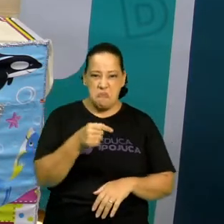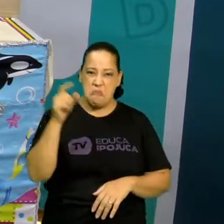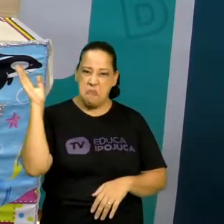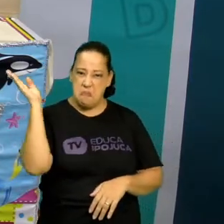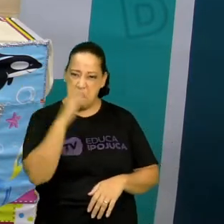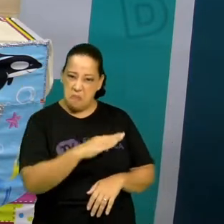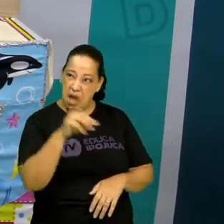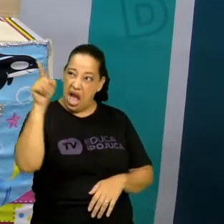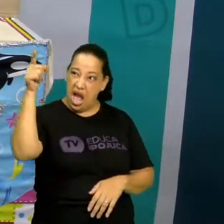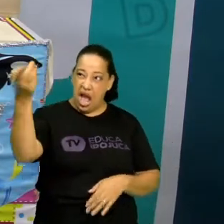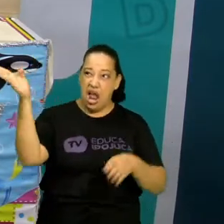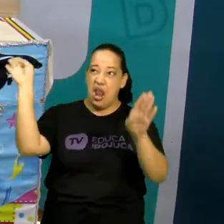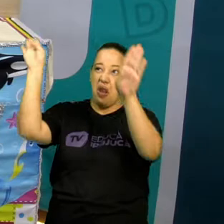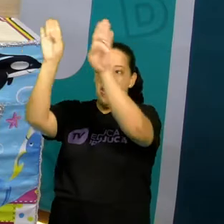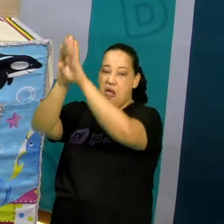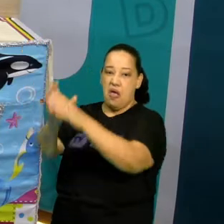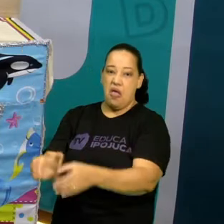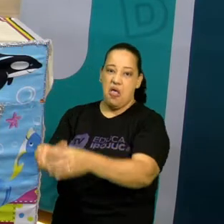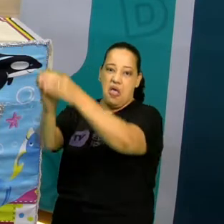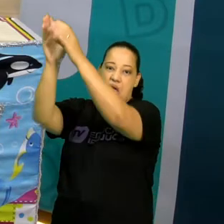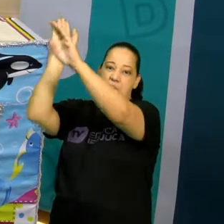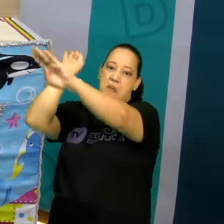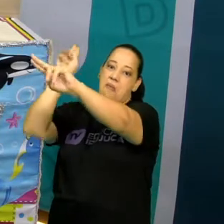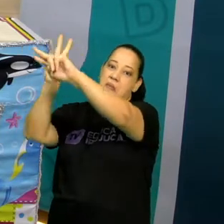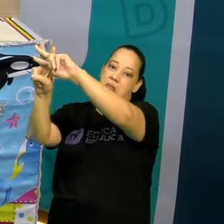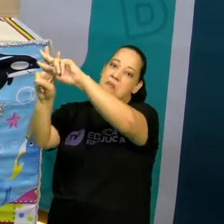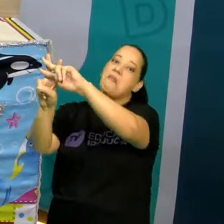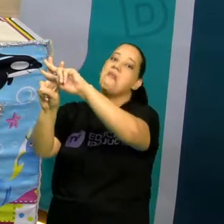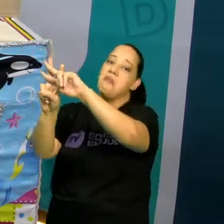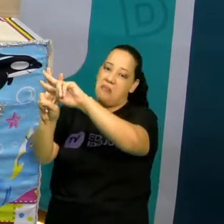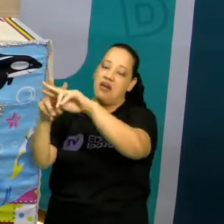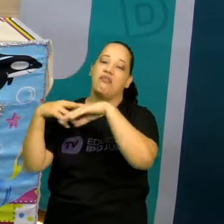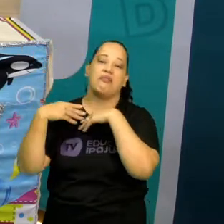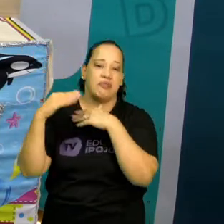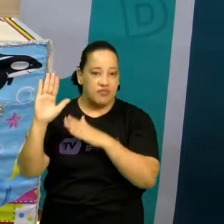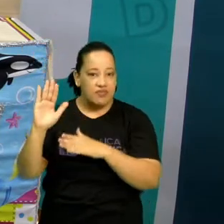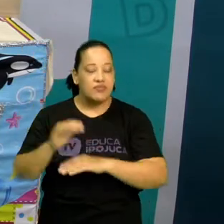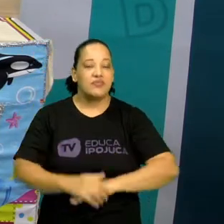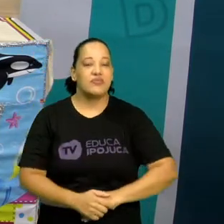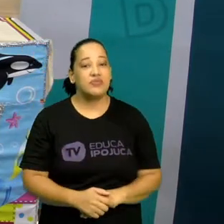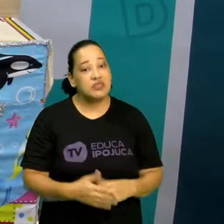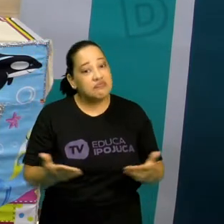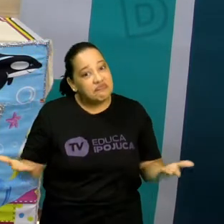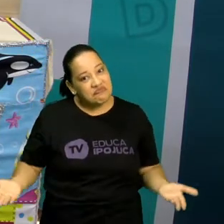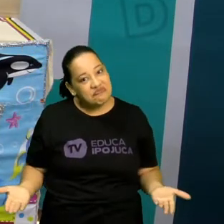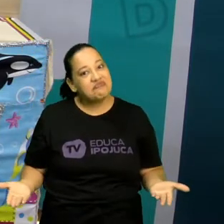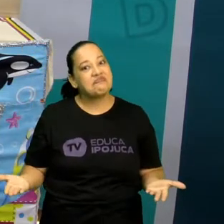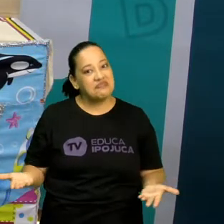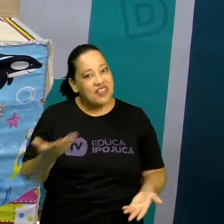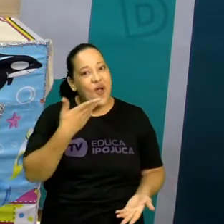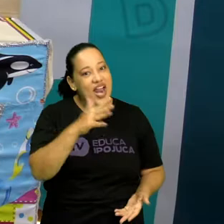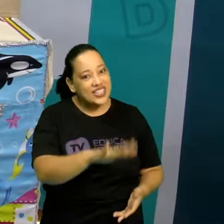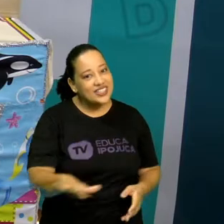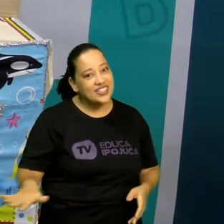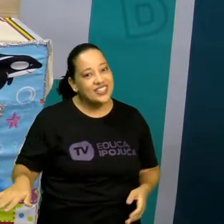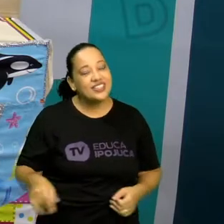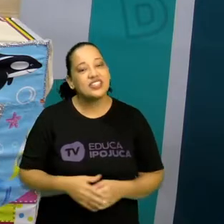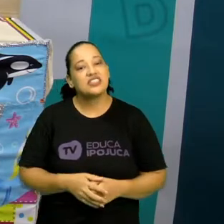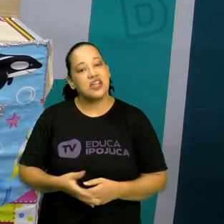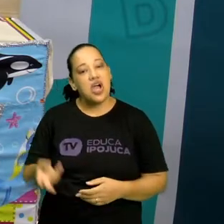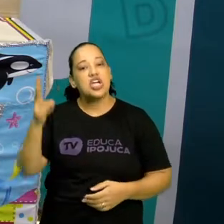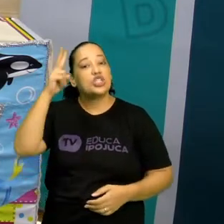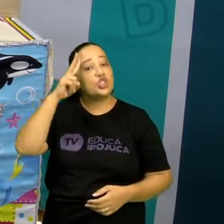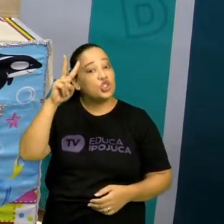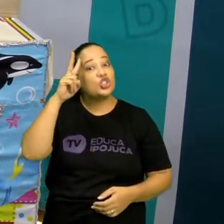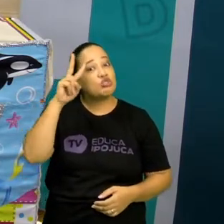presa na torre né Isso mesmo tá vendo crian bom então a nossa